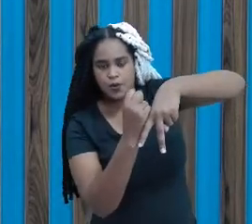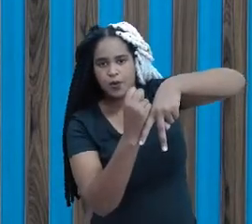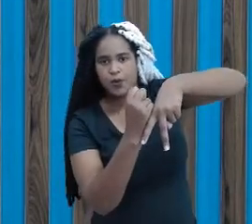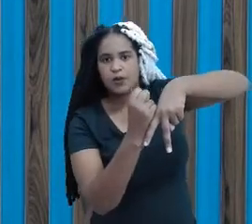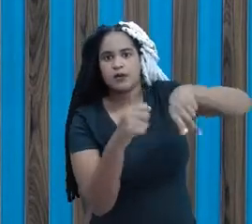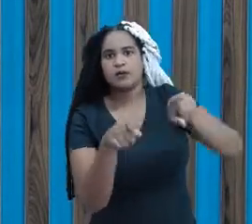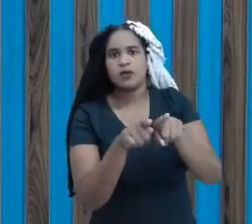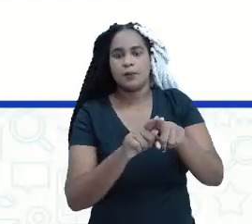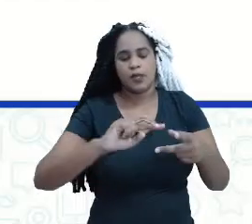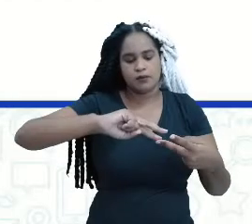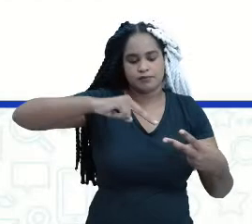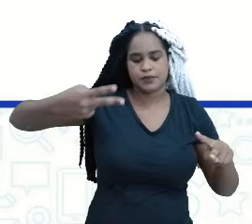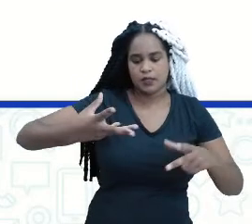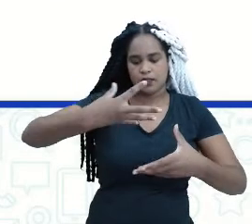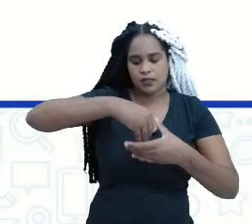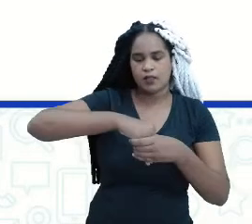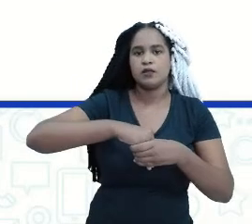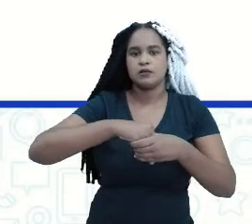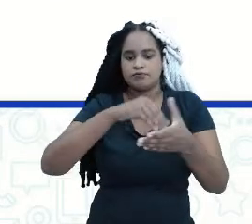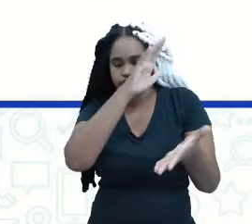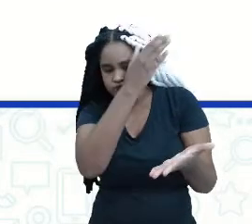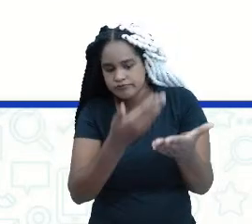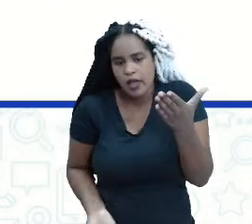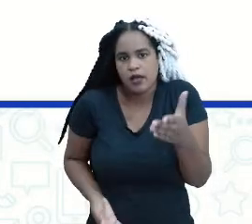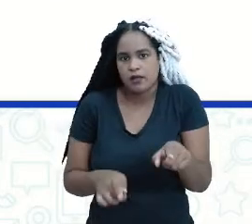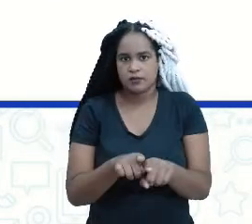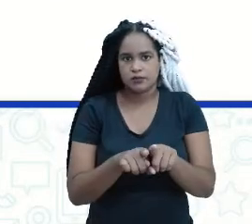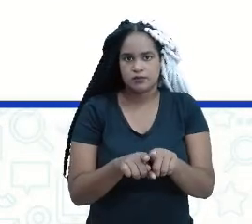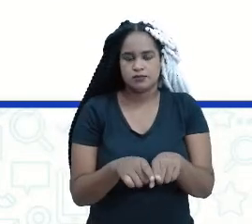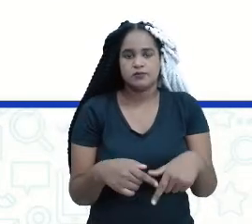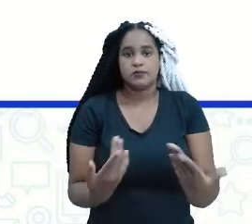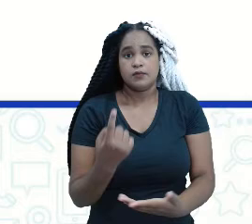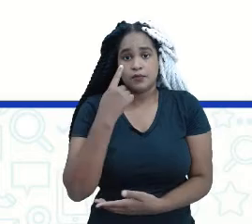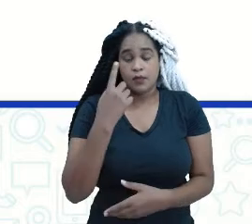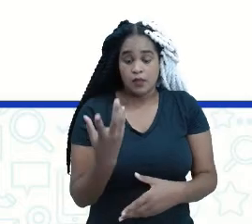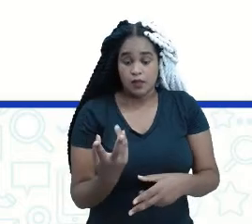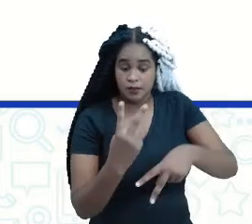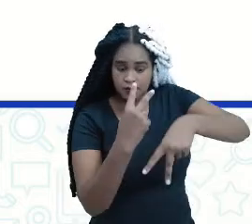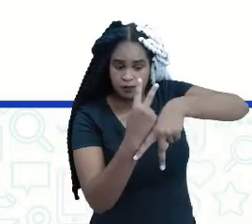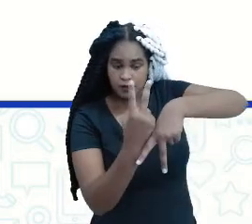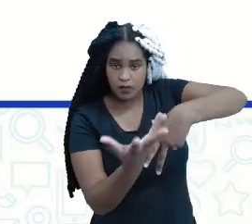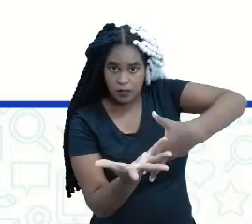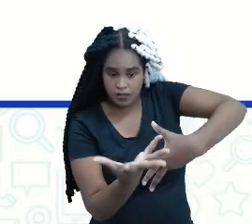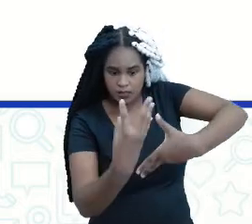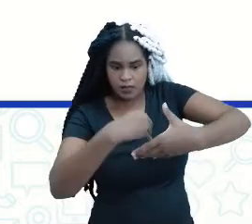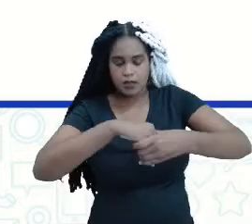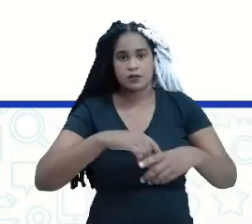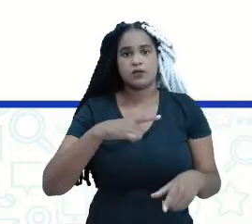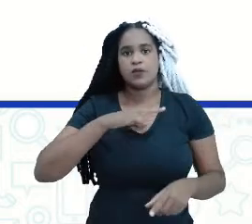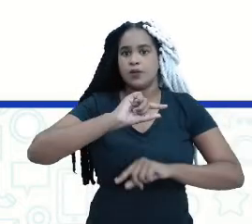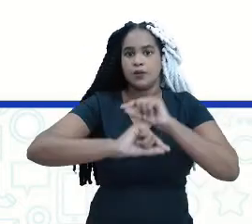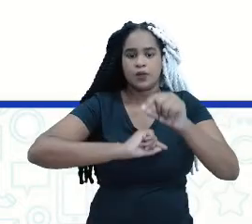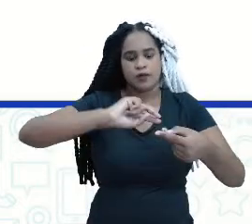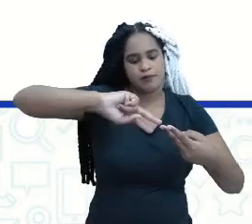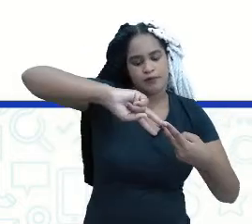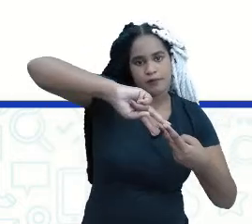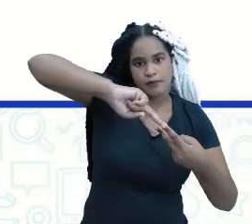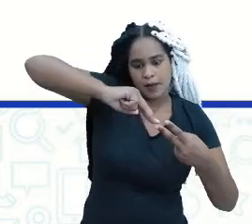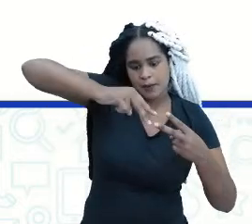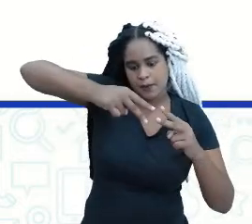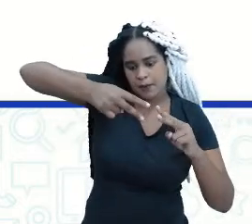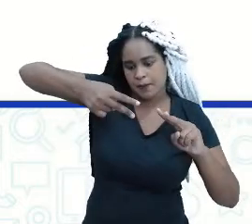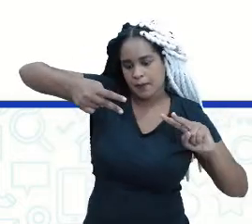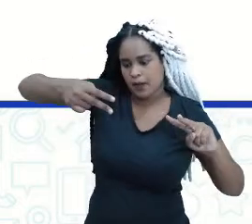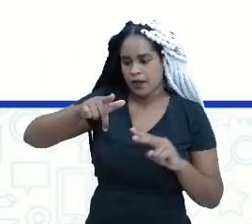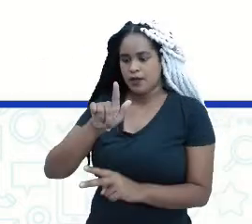dos genes associados, porque vocês sabem que esses cromossomos carregam, né, uma sequência de genes ali